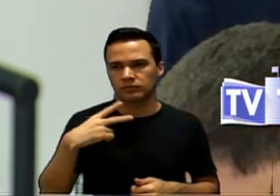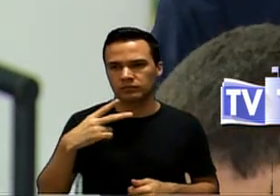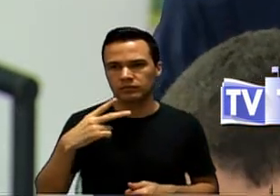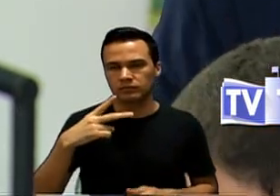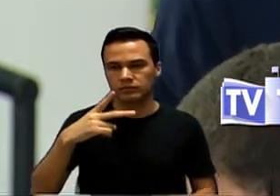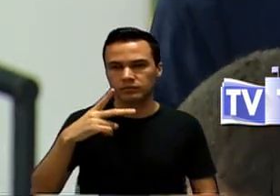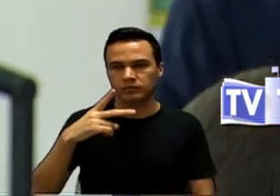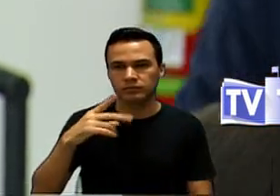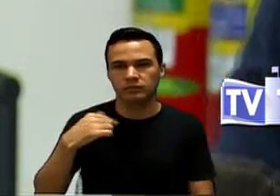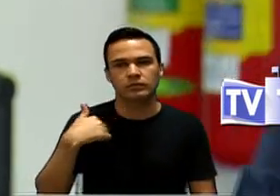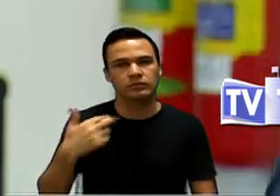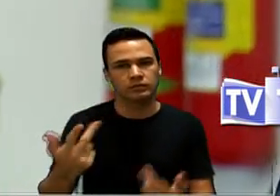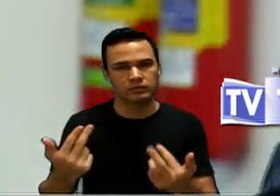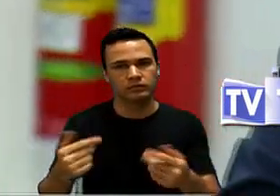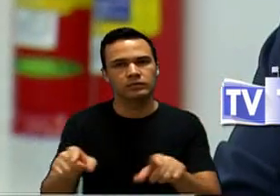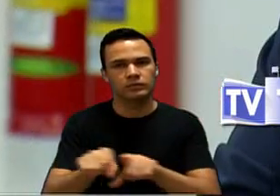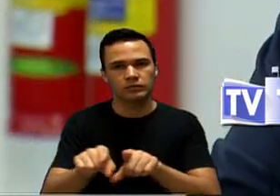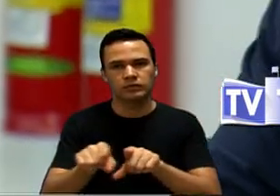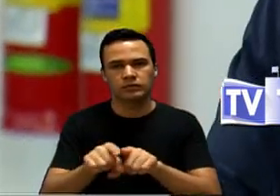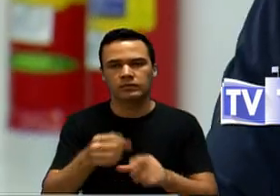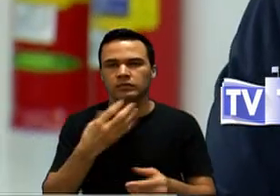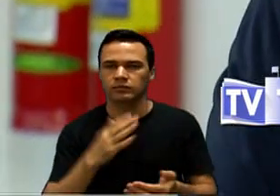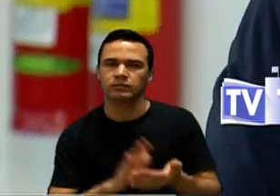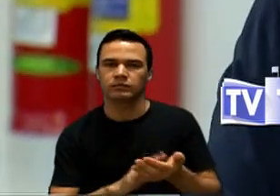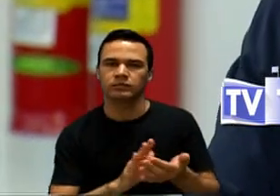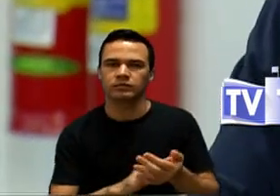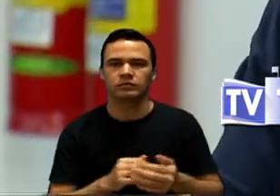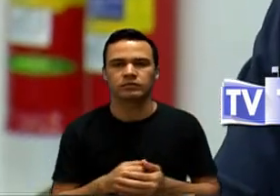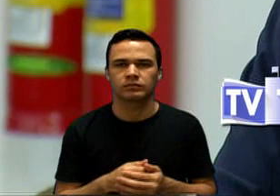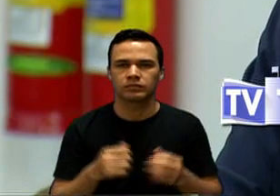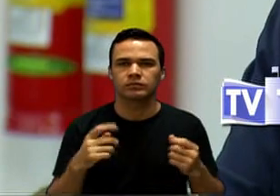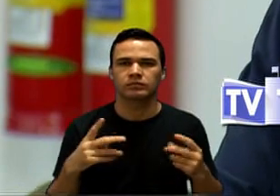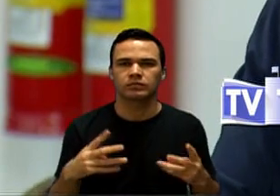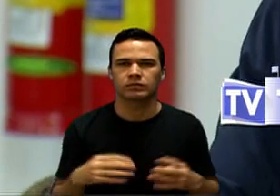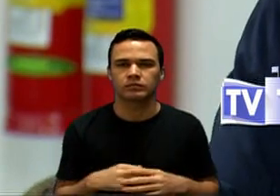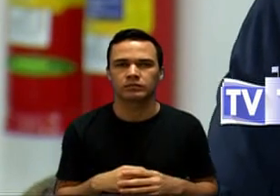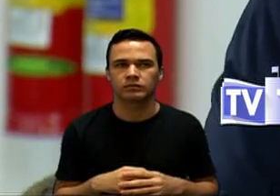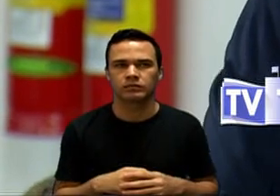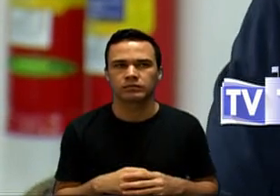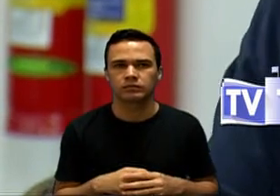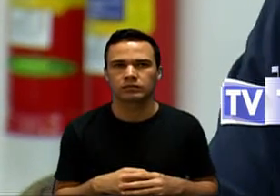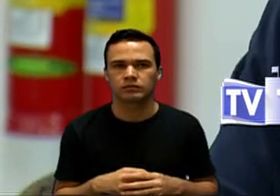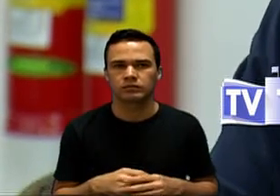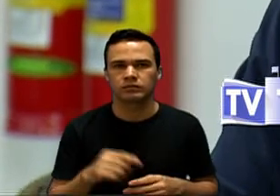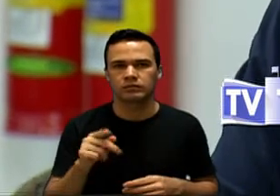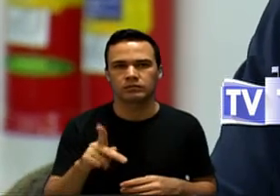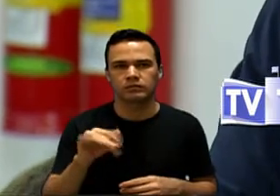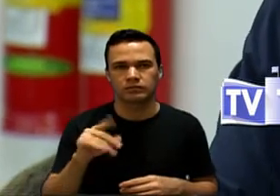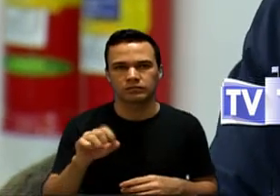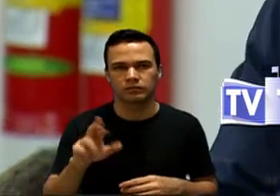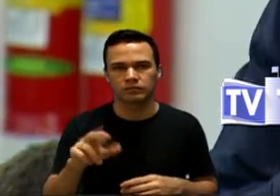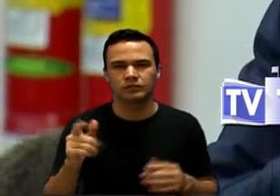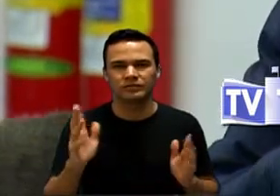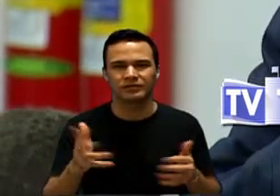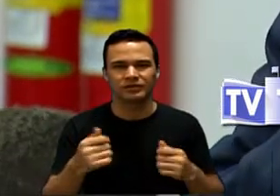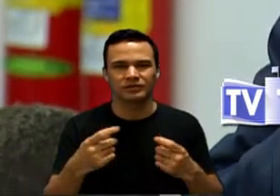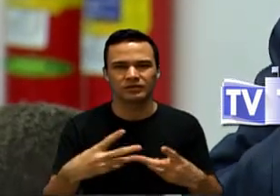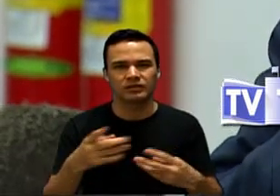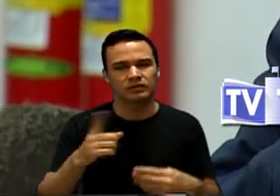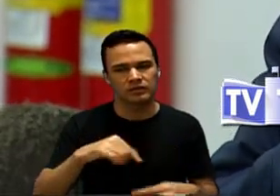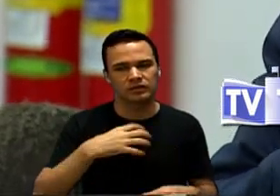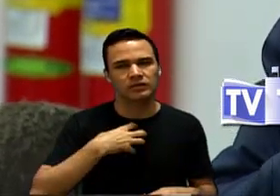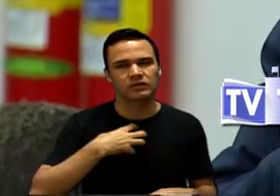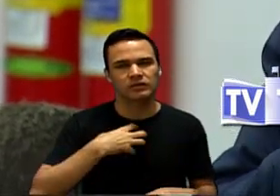Vanderlei. Eu também tenho outros votos aqui de congratulações para fazer um manifesto. O do Kinder a gente falou aqui. A gente deixa a